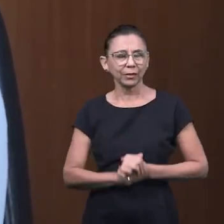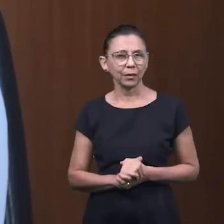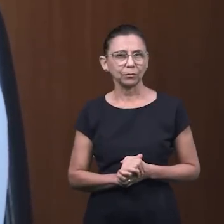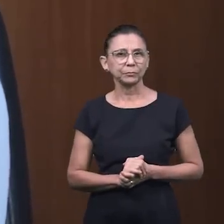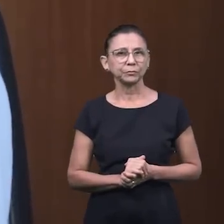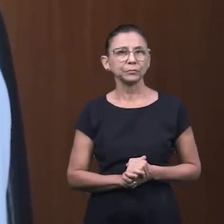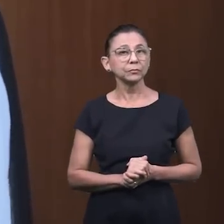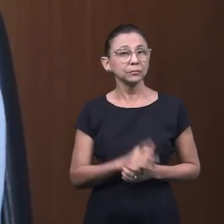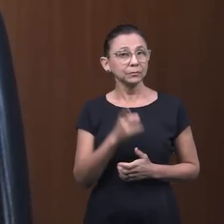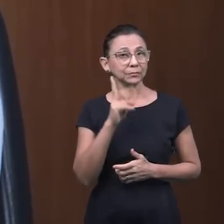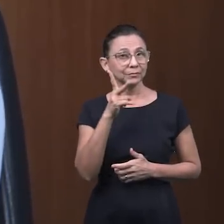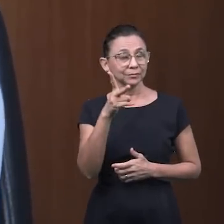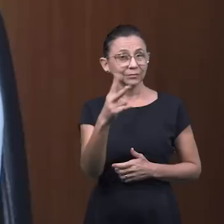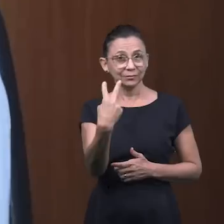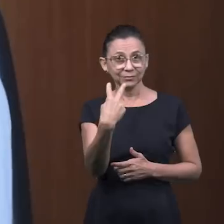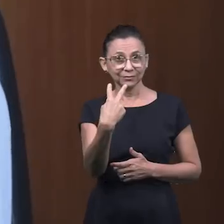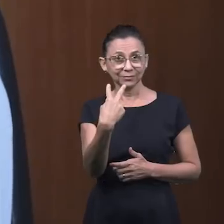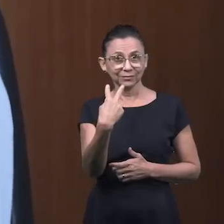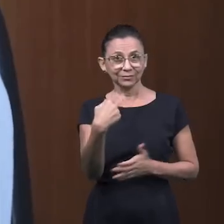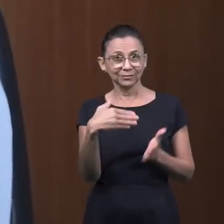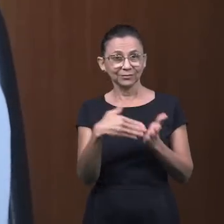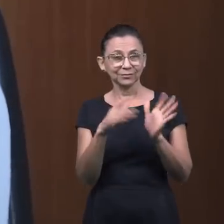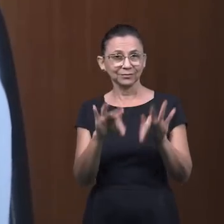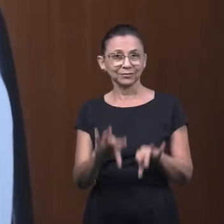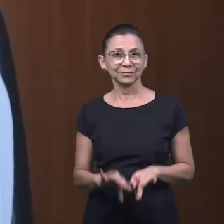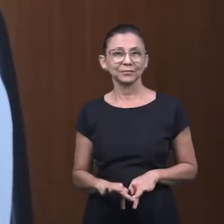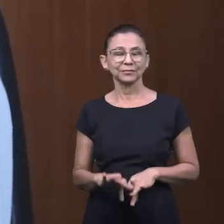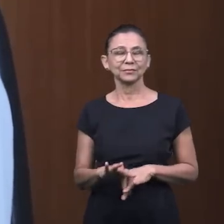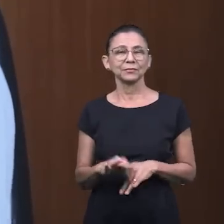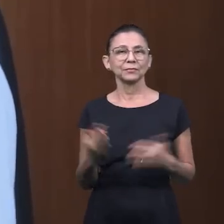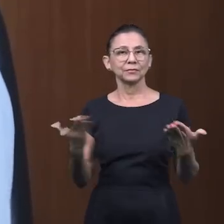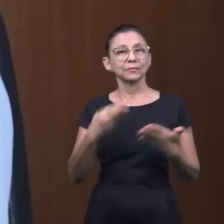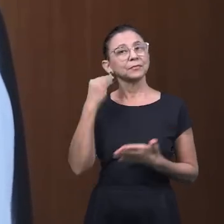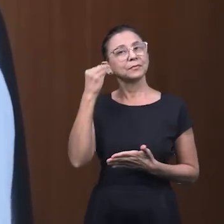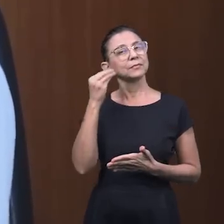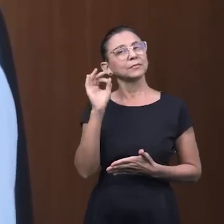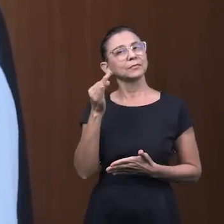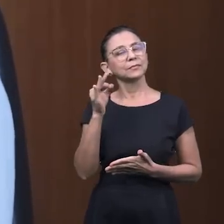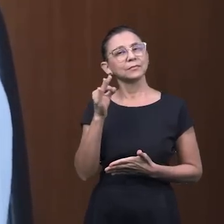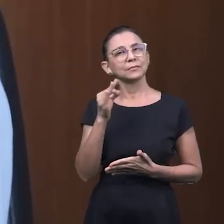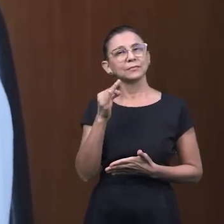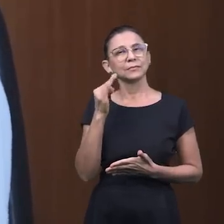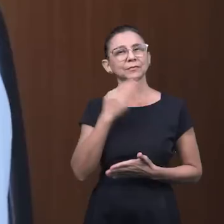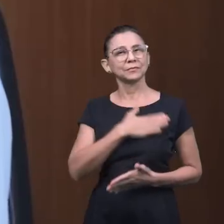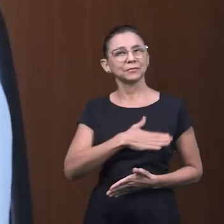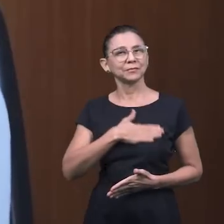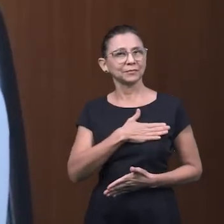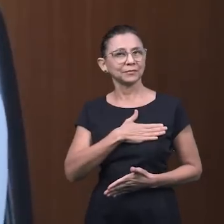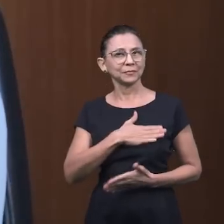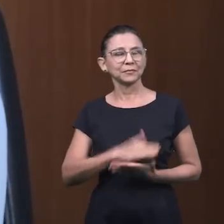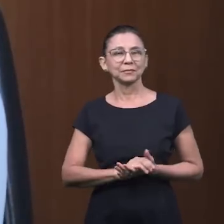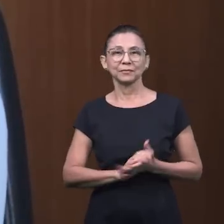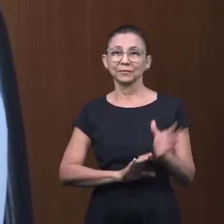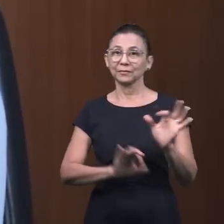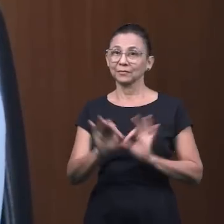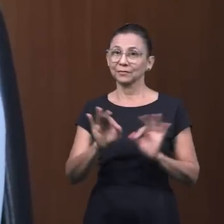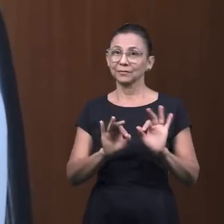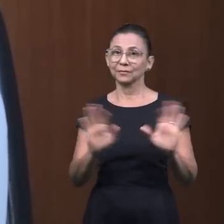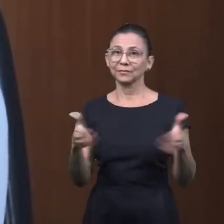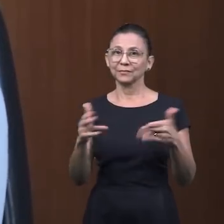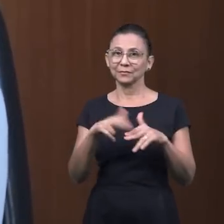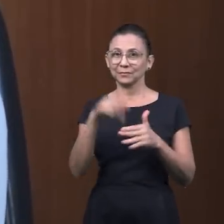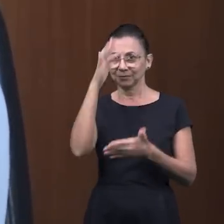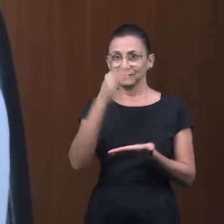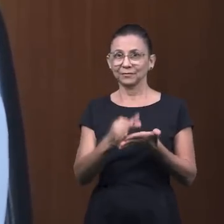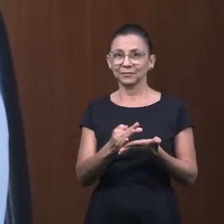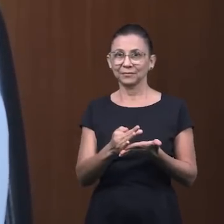companhia. Dizer para você ficar até o final. Porque a experiência de hoje eu tenho certeza que vai edificar a sua vida. Se